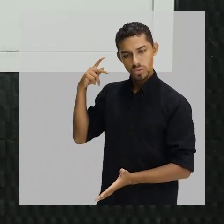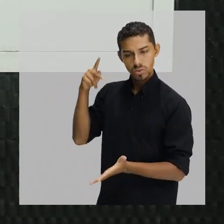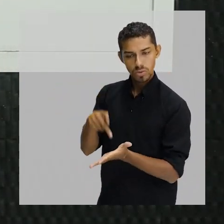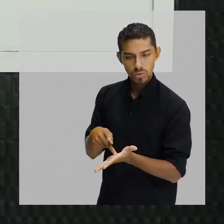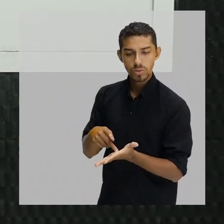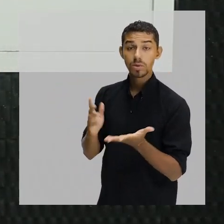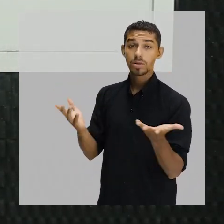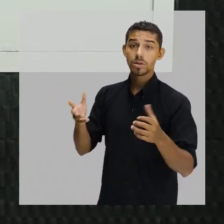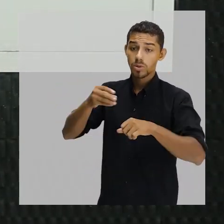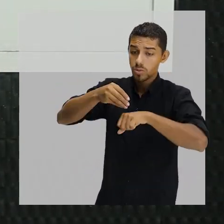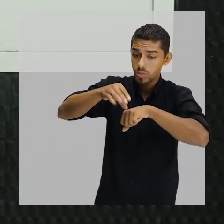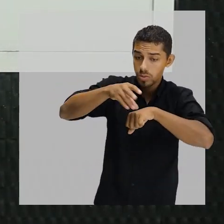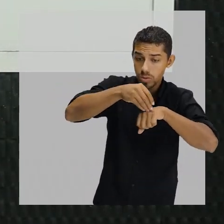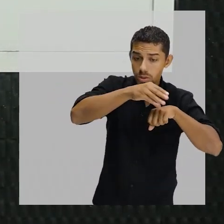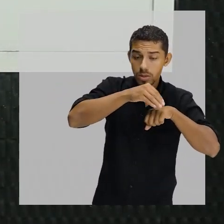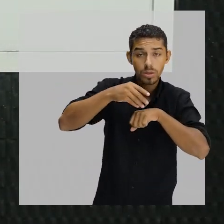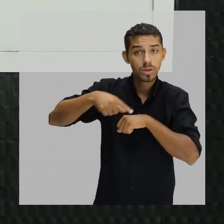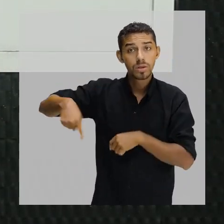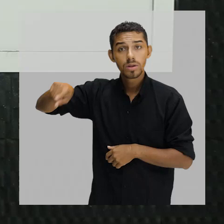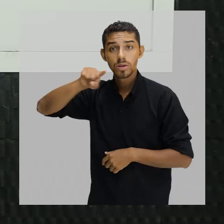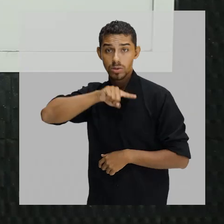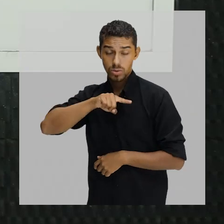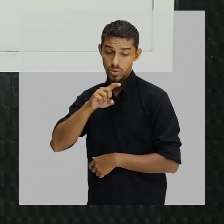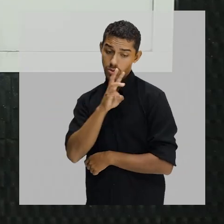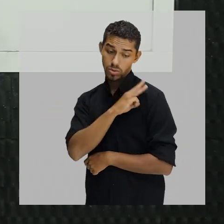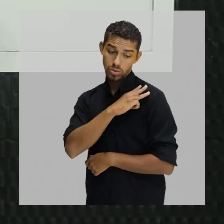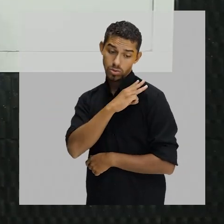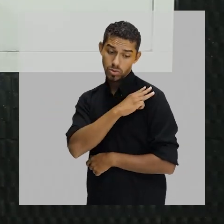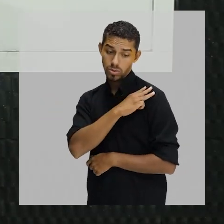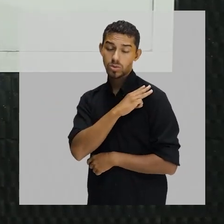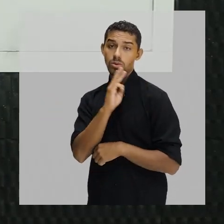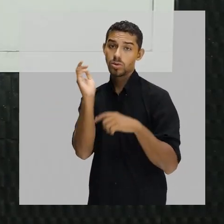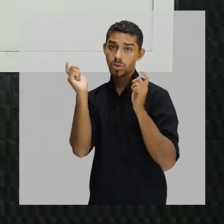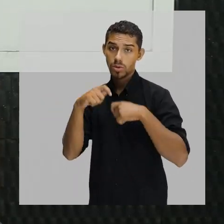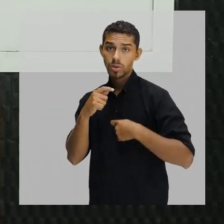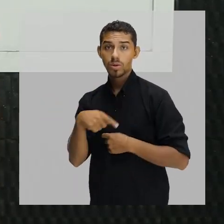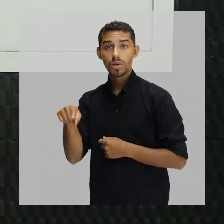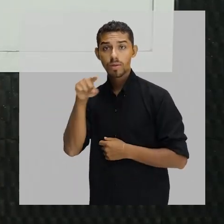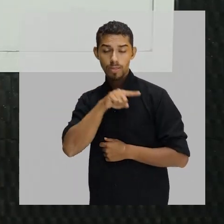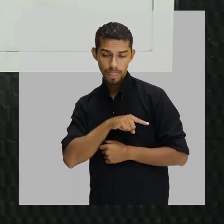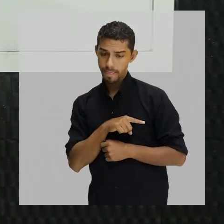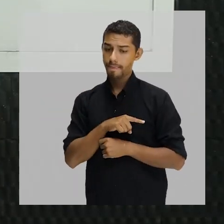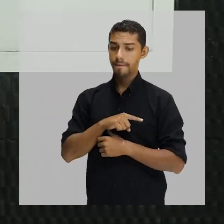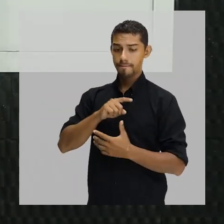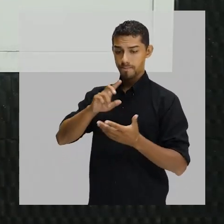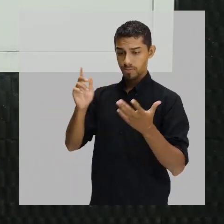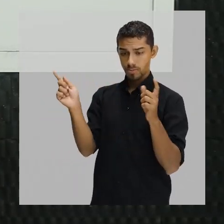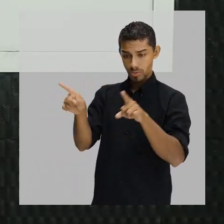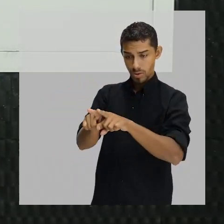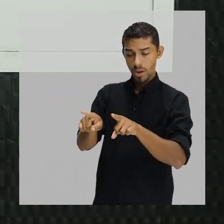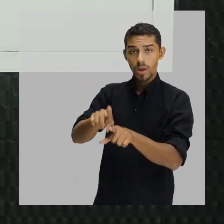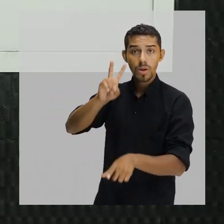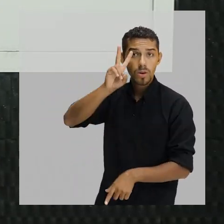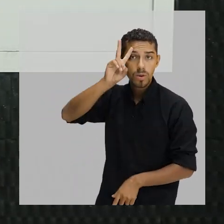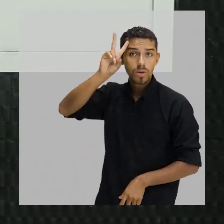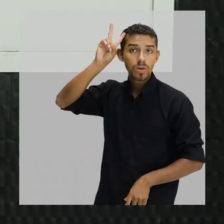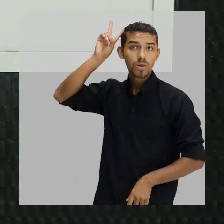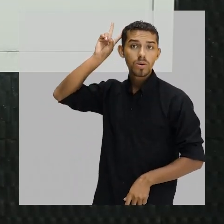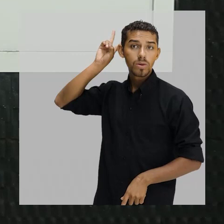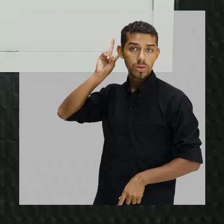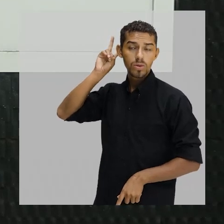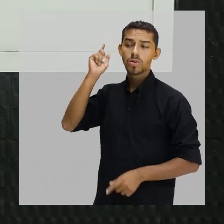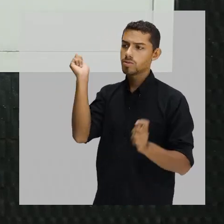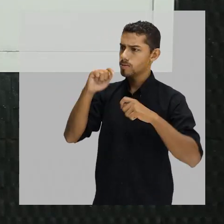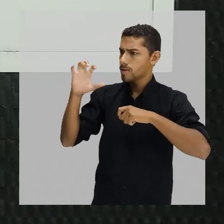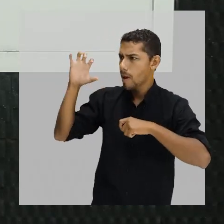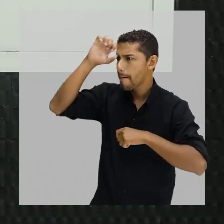logo uma dica para você, você que está no terceiro ano aí, principalmente. Você que vai fazer o vestibular, vem logo uma dica aqui interessante. Você tem de aprender a